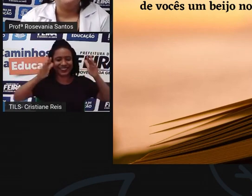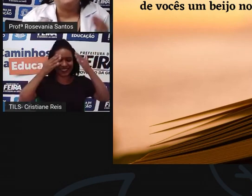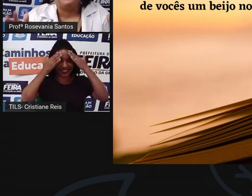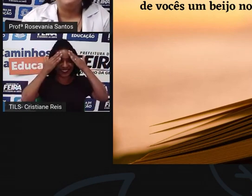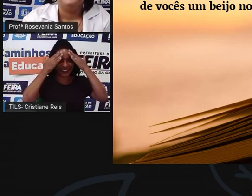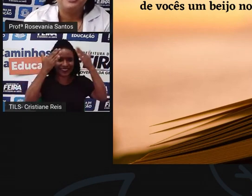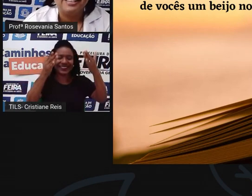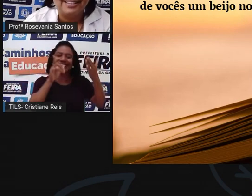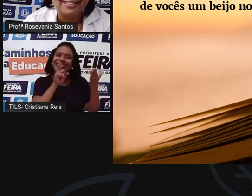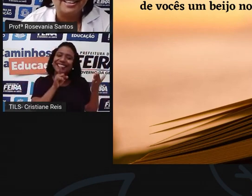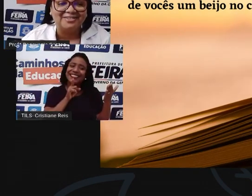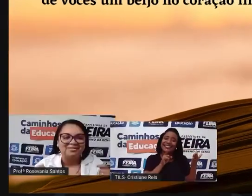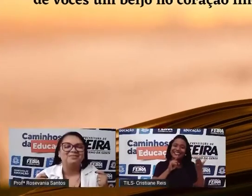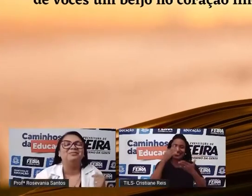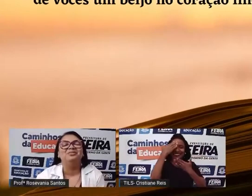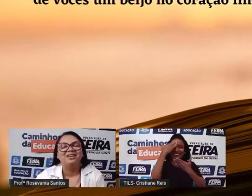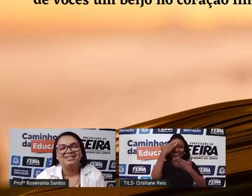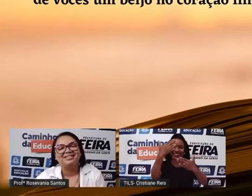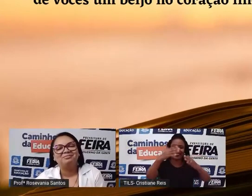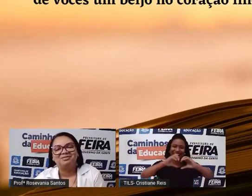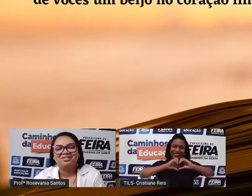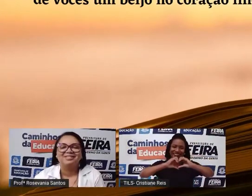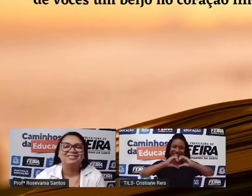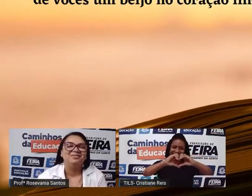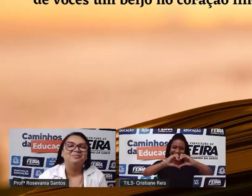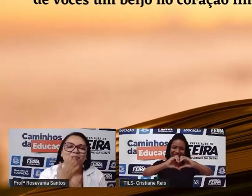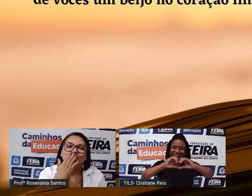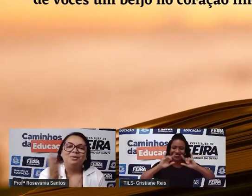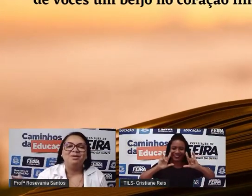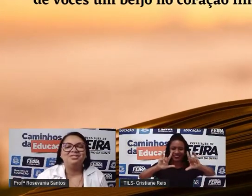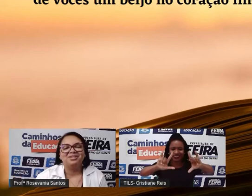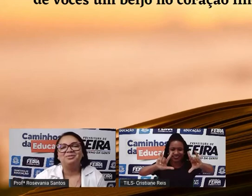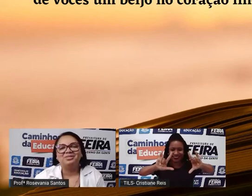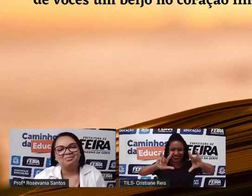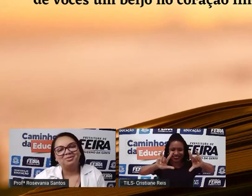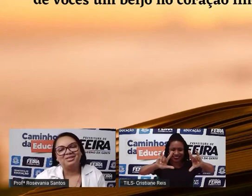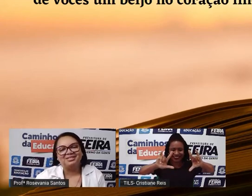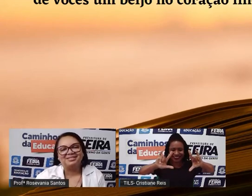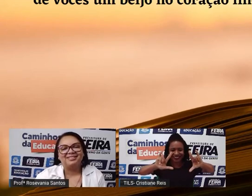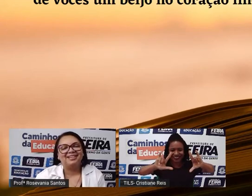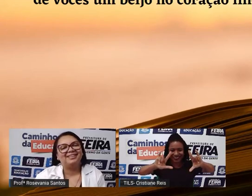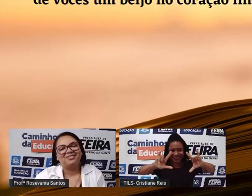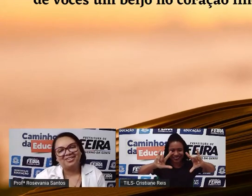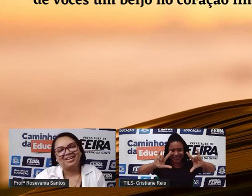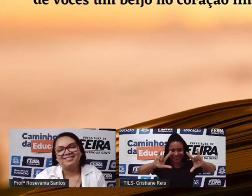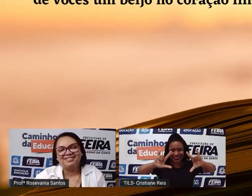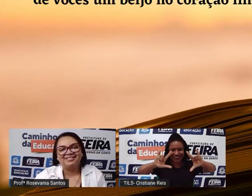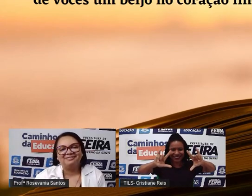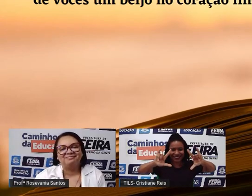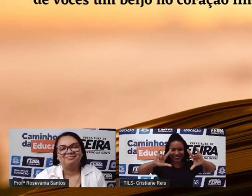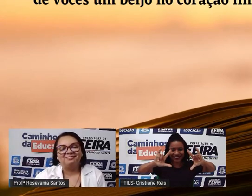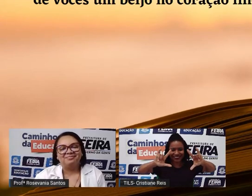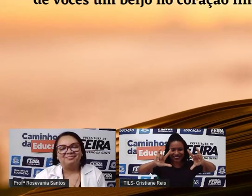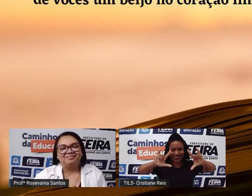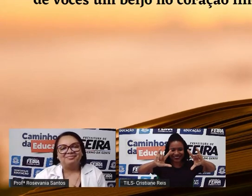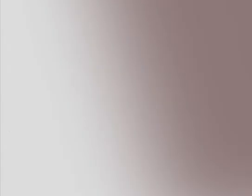Cris, também, eu agradeço. Porque ela deve também estar muito feliz aí para vocês, viu? Beijão, meus amores. E até qualquer dia.